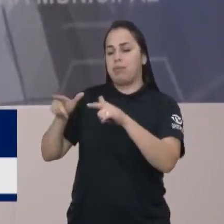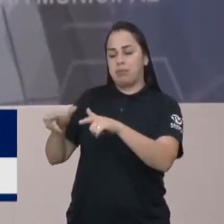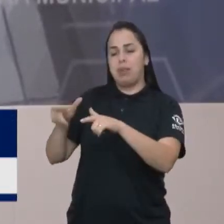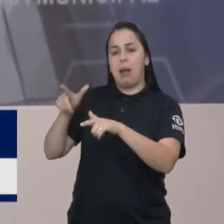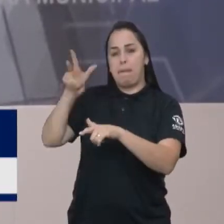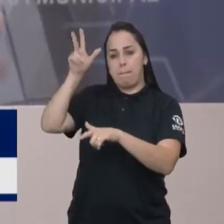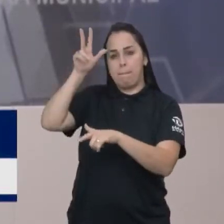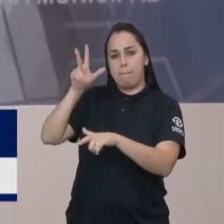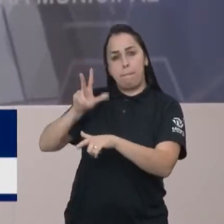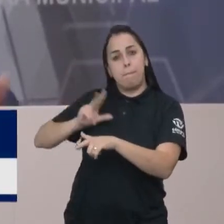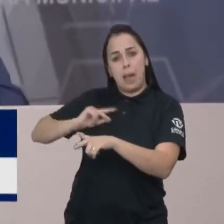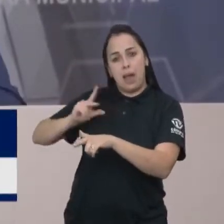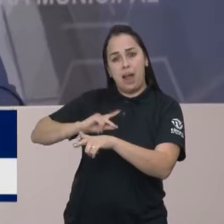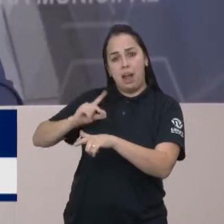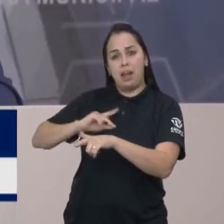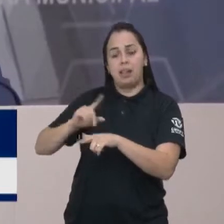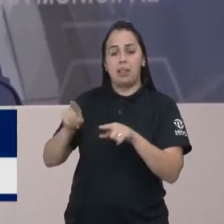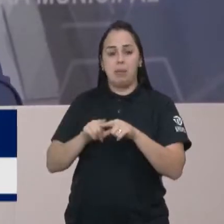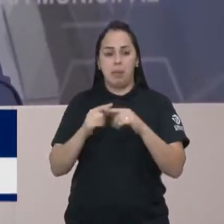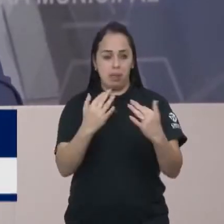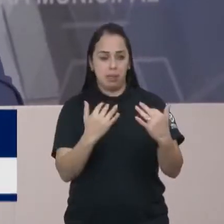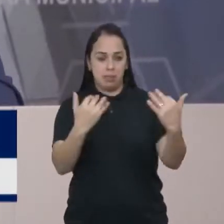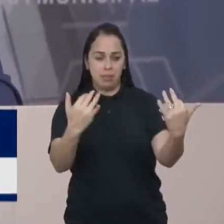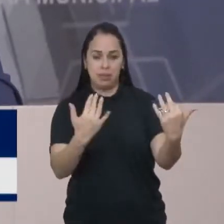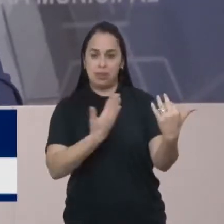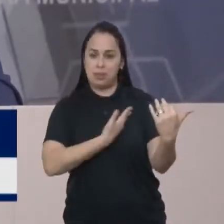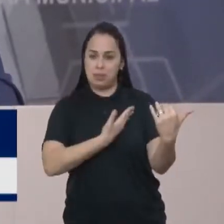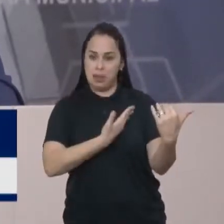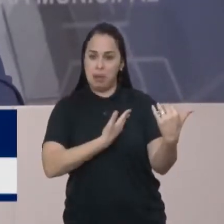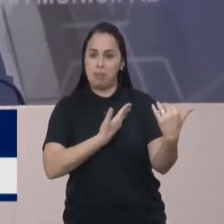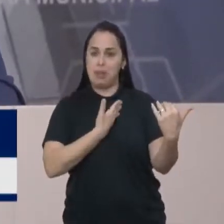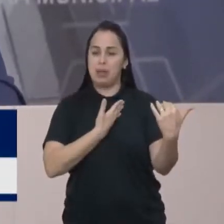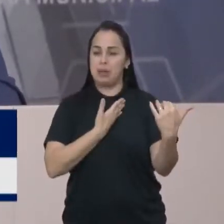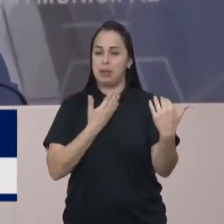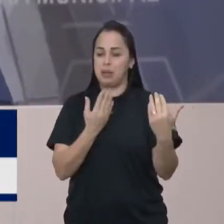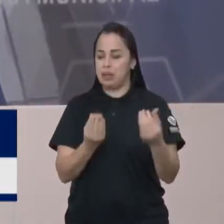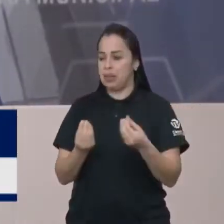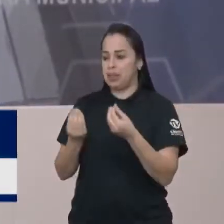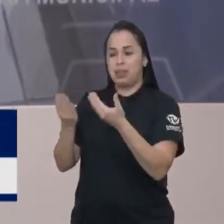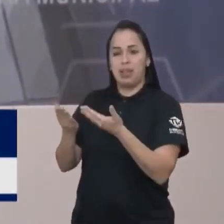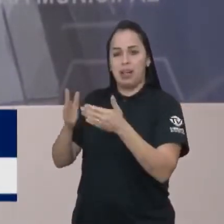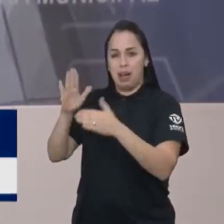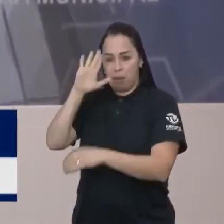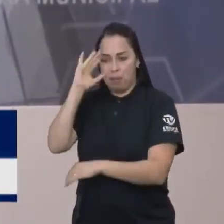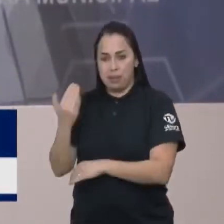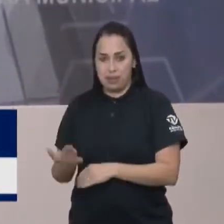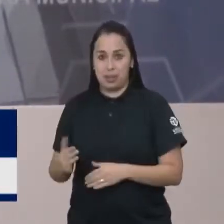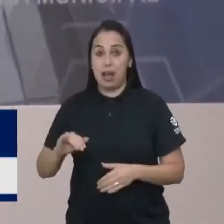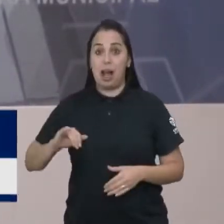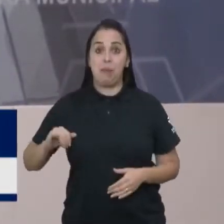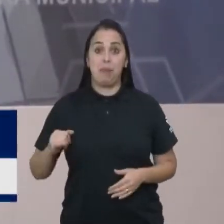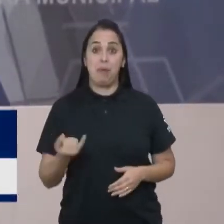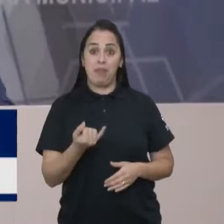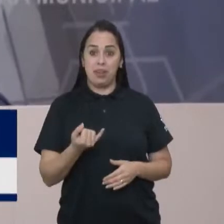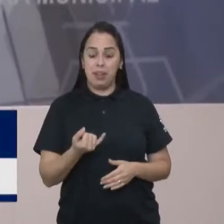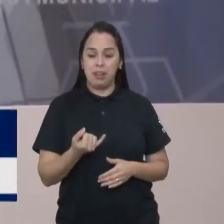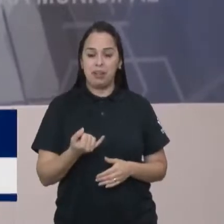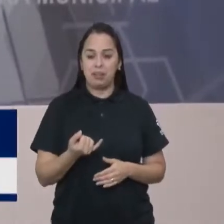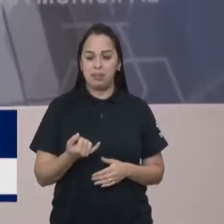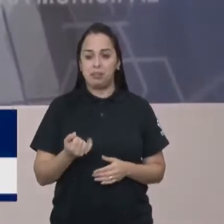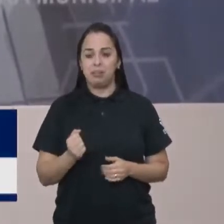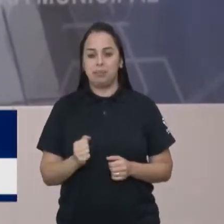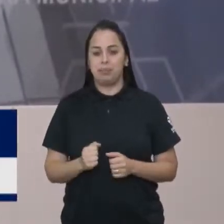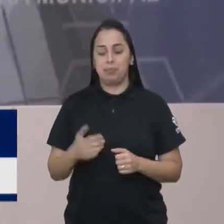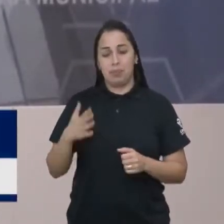ele estar na presença de tantas pessoas queridas que estão aqui prestando essa homenagem também a ele. E eu queria aproveitar, falando em pessoas queridas,